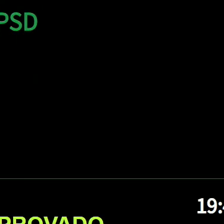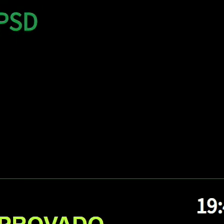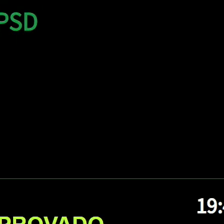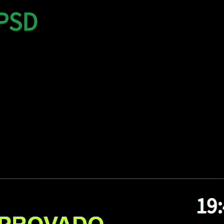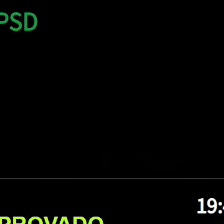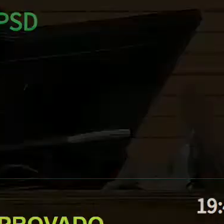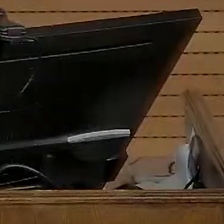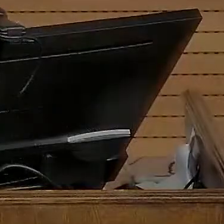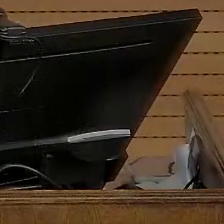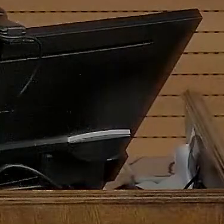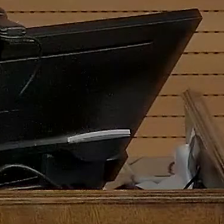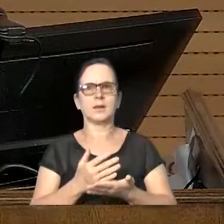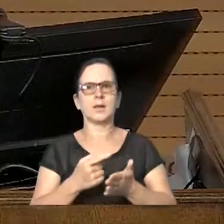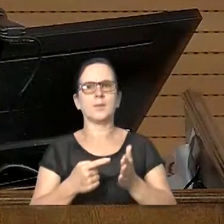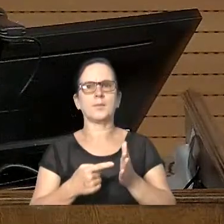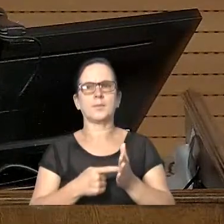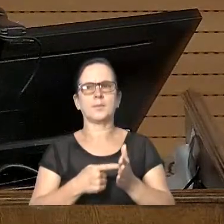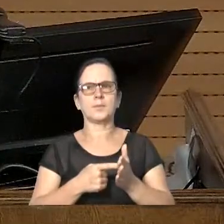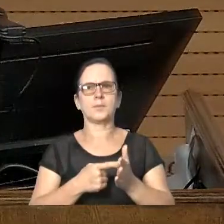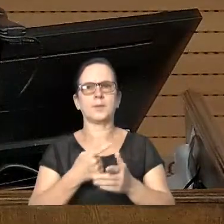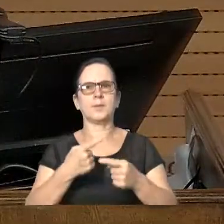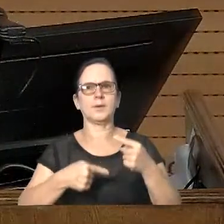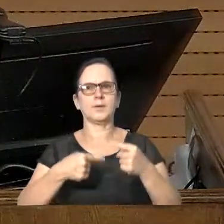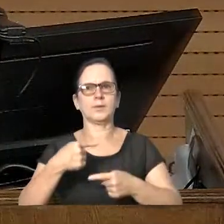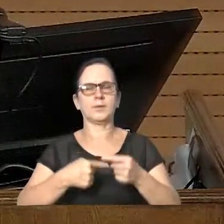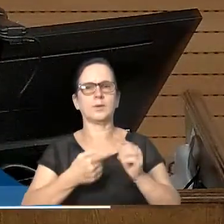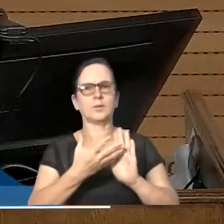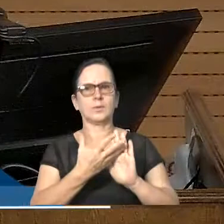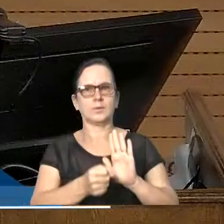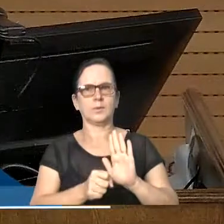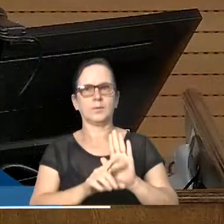Está, portanto, aprovado em primeira discussão o presente projeto de lei.